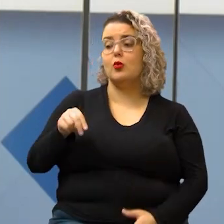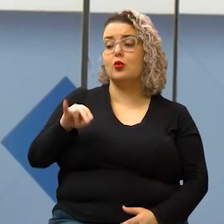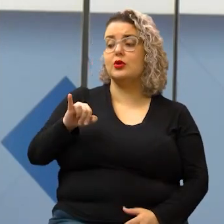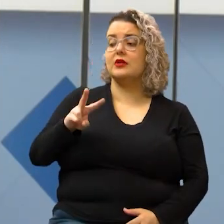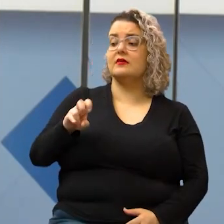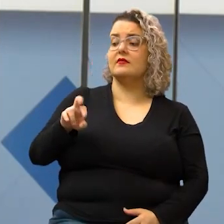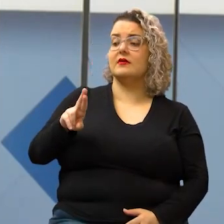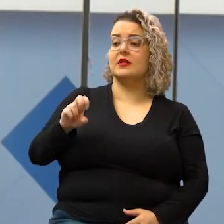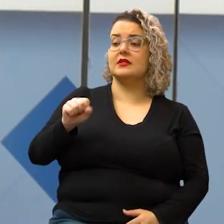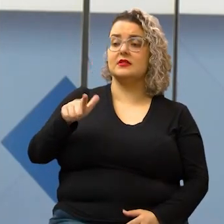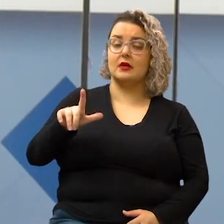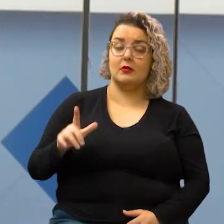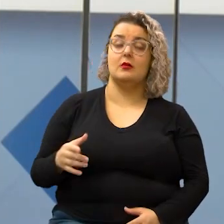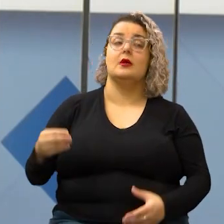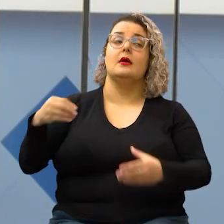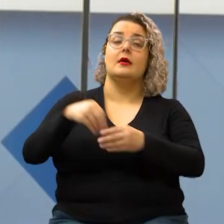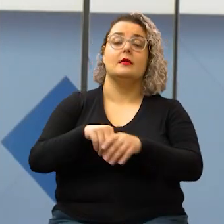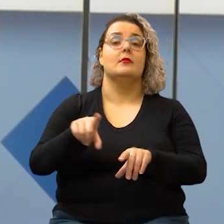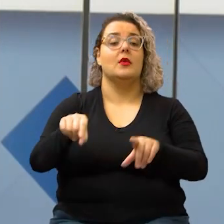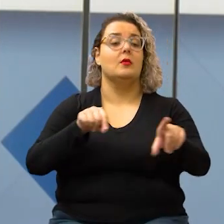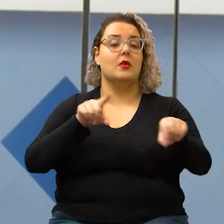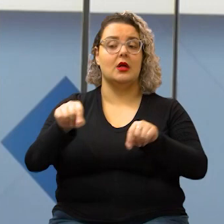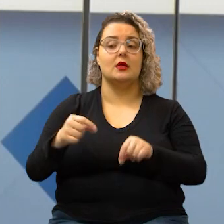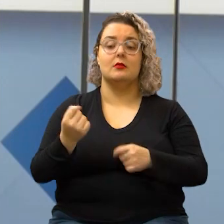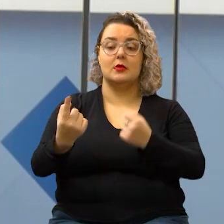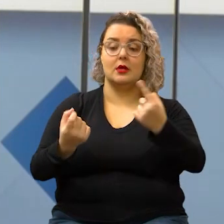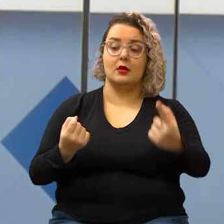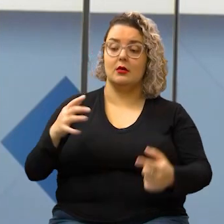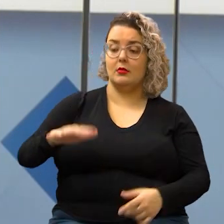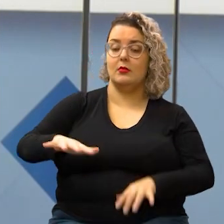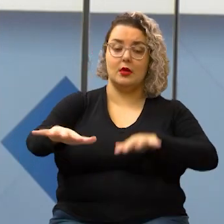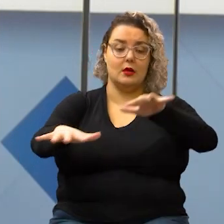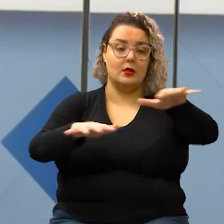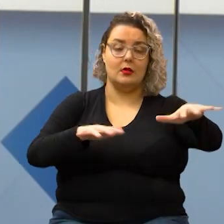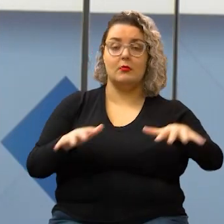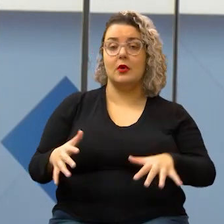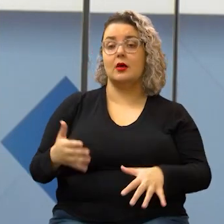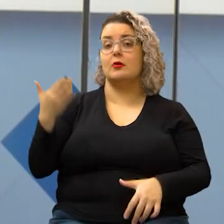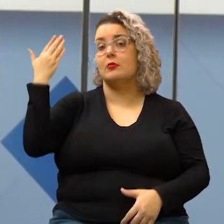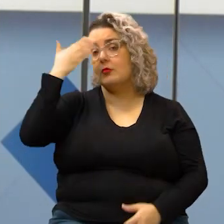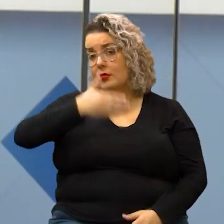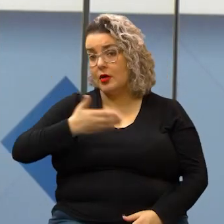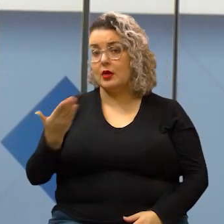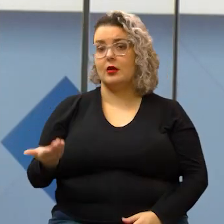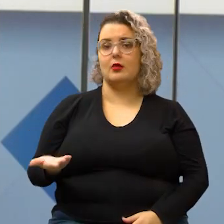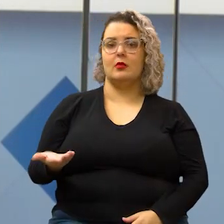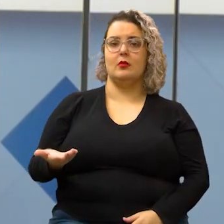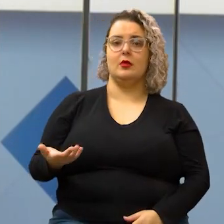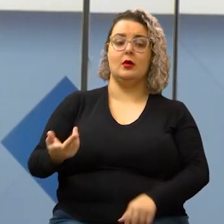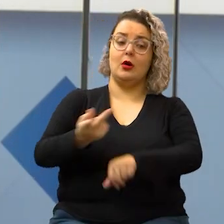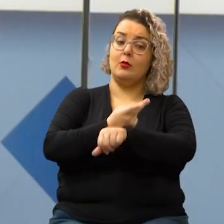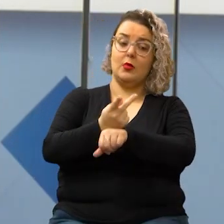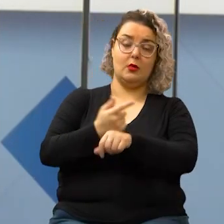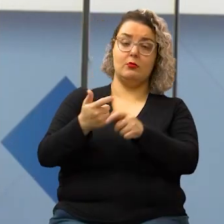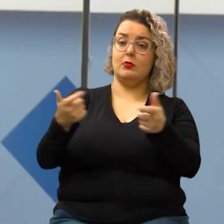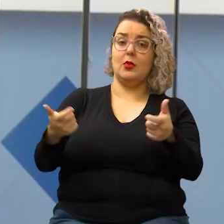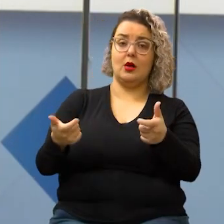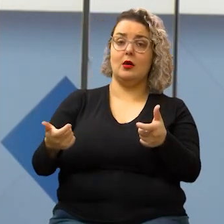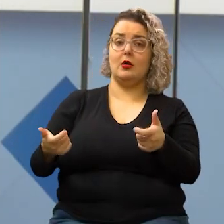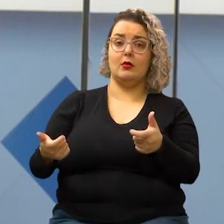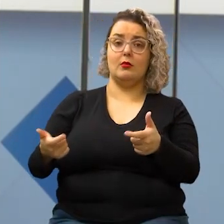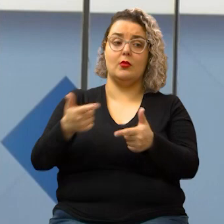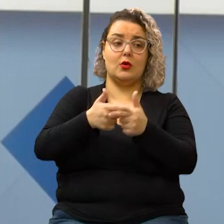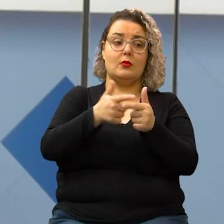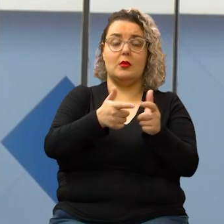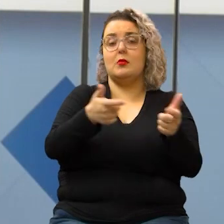prevenção seletiva, que são para aquelas regiões onde você constata uma procura maior, uma demanda